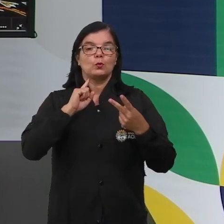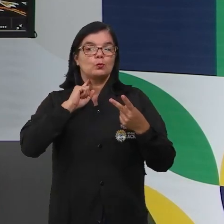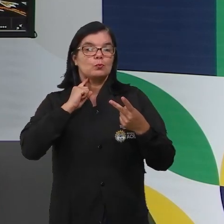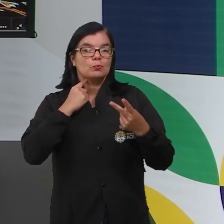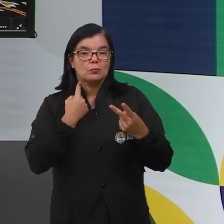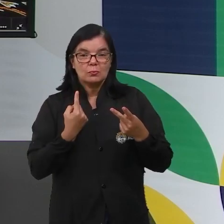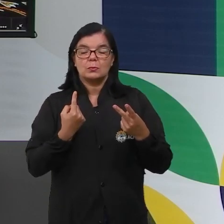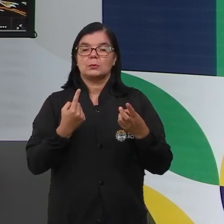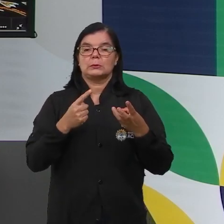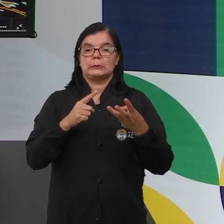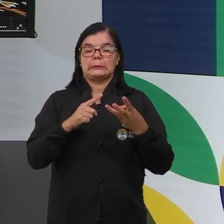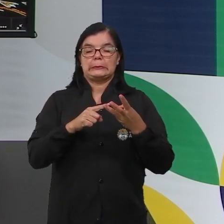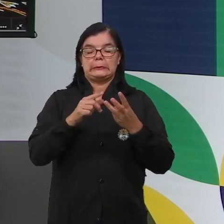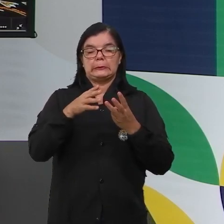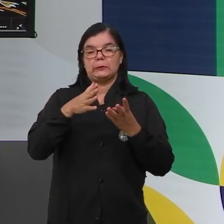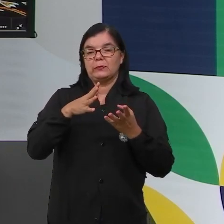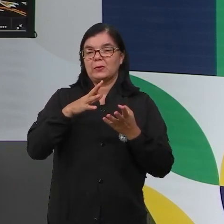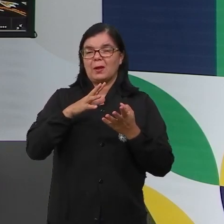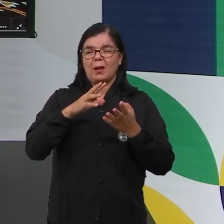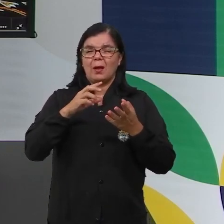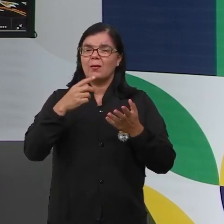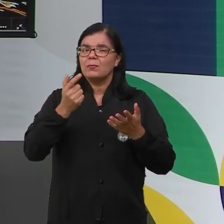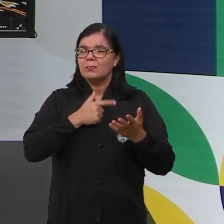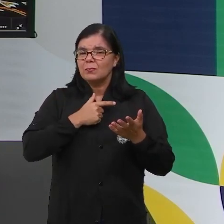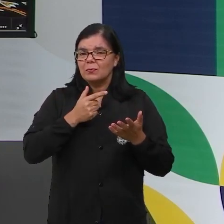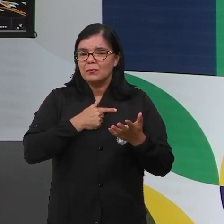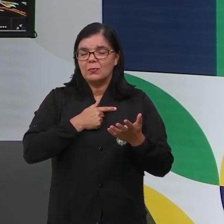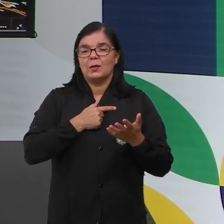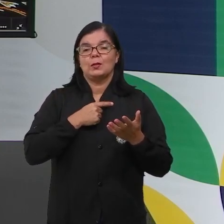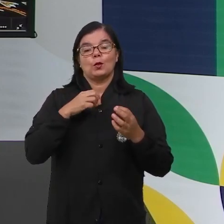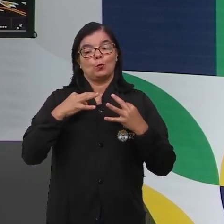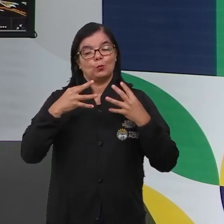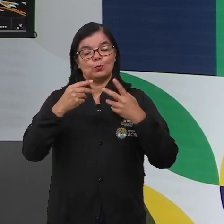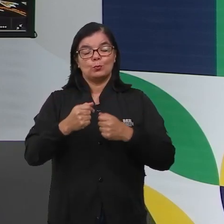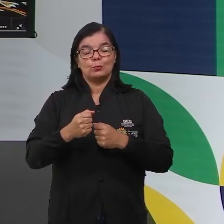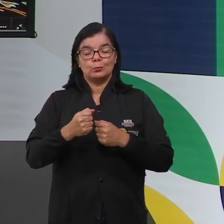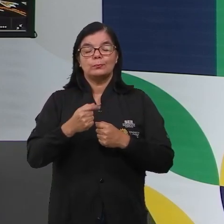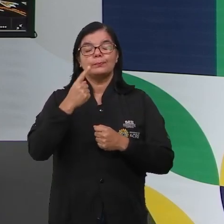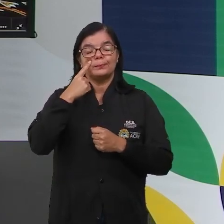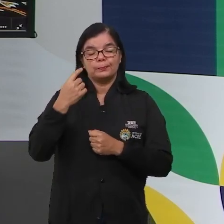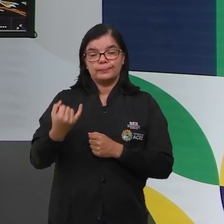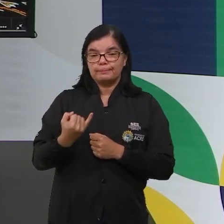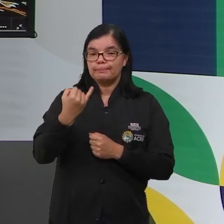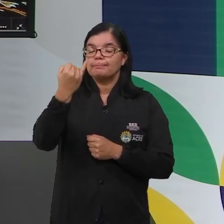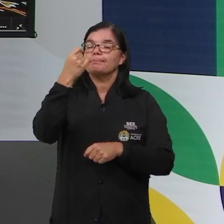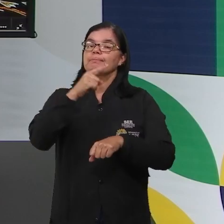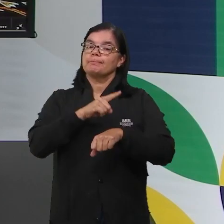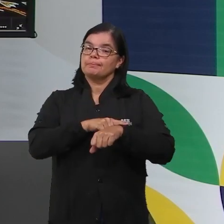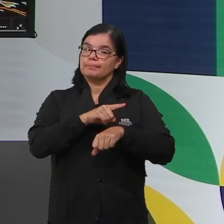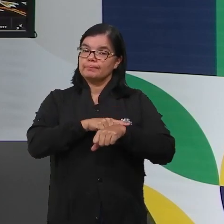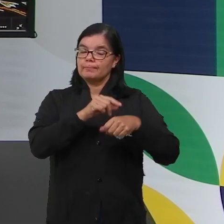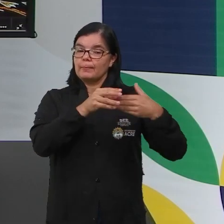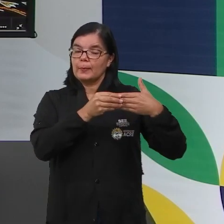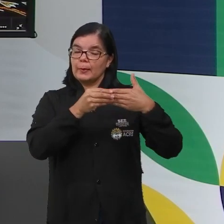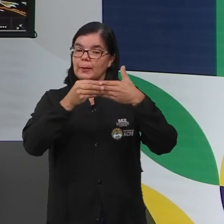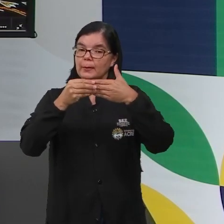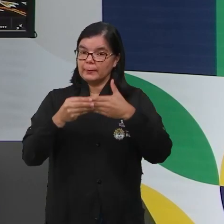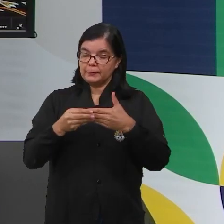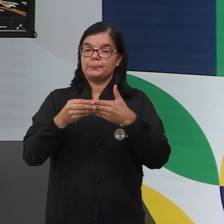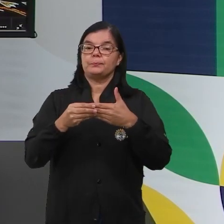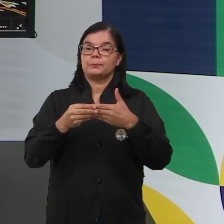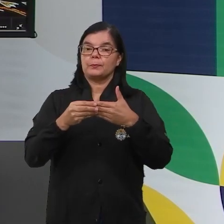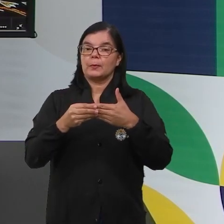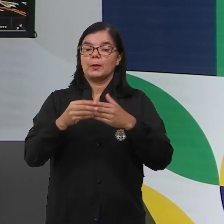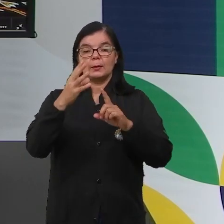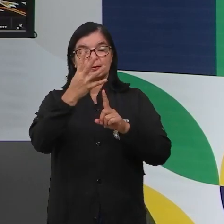sujar, de amassar, de arranhar. Então, tudo isso é importante pensar na hora de fazer o transporte dessa